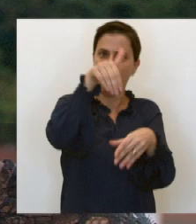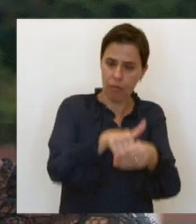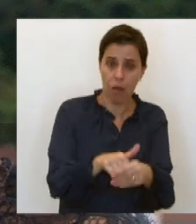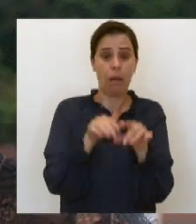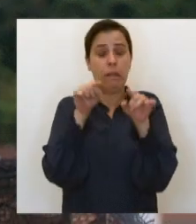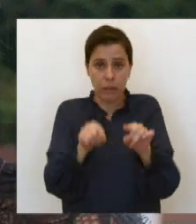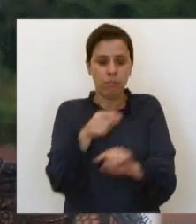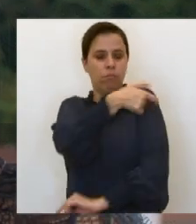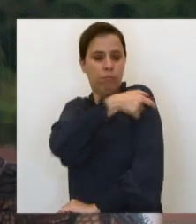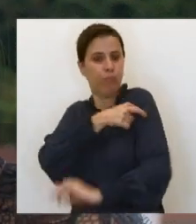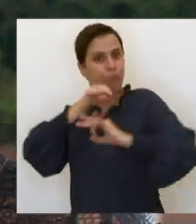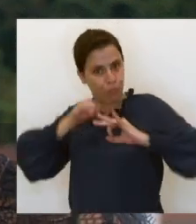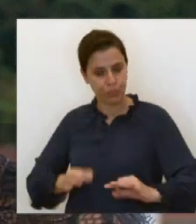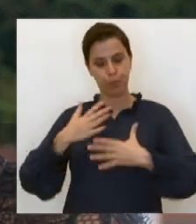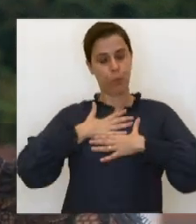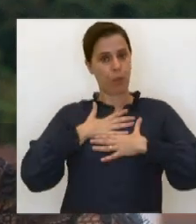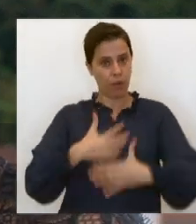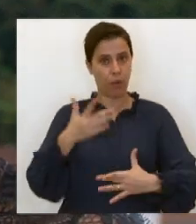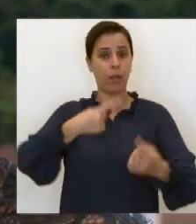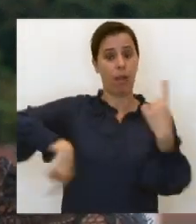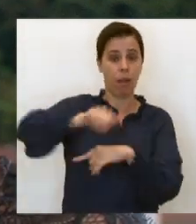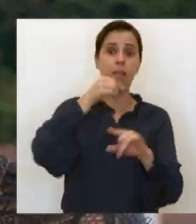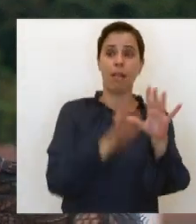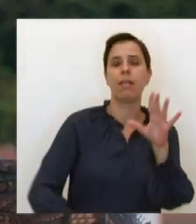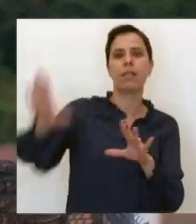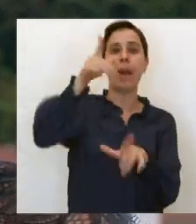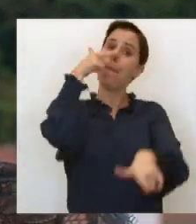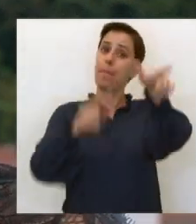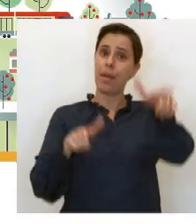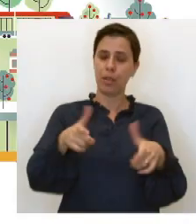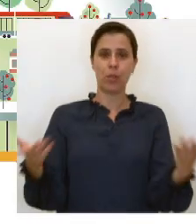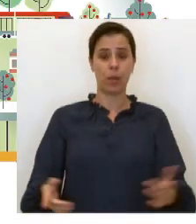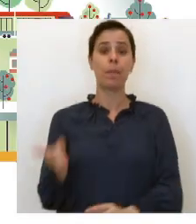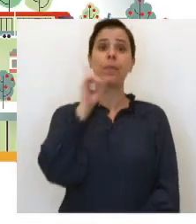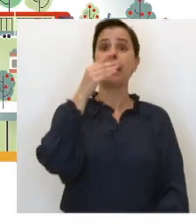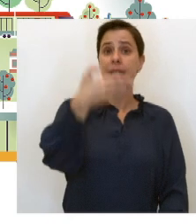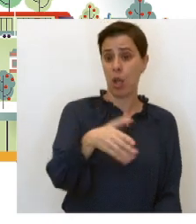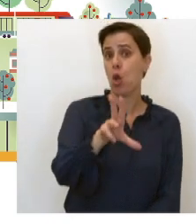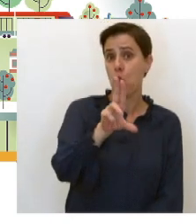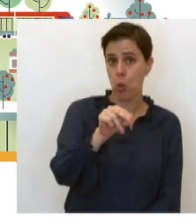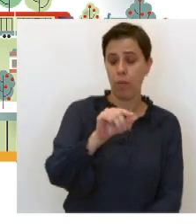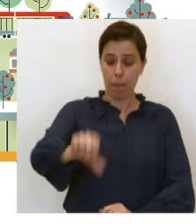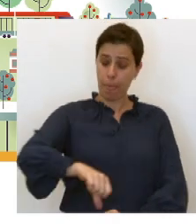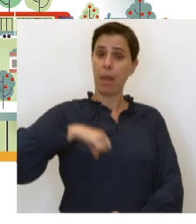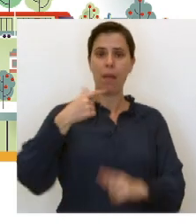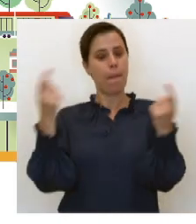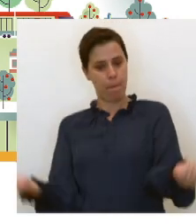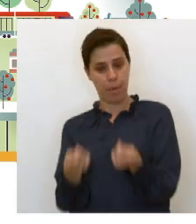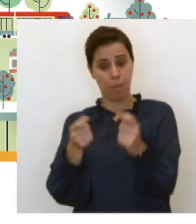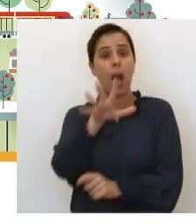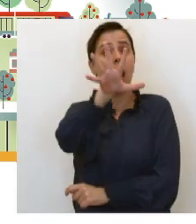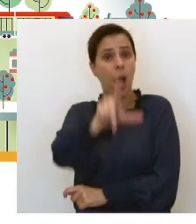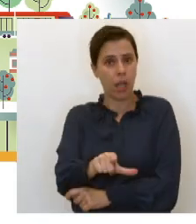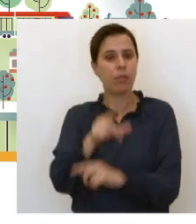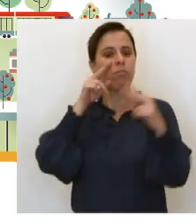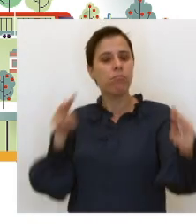e, como tal, representativos da vontade dos seus territórios e suas gentes. No dia 7 de novembro, os Verdes promovem em